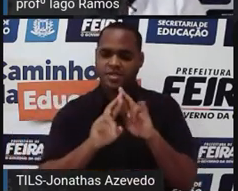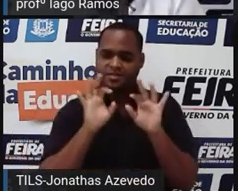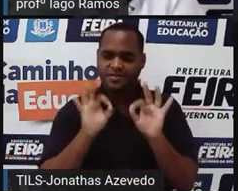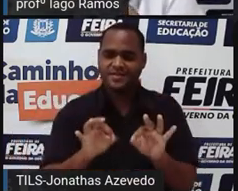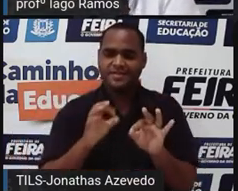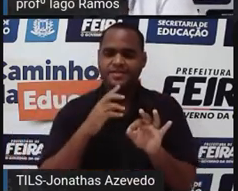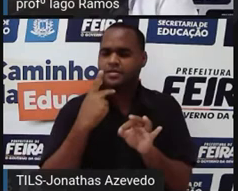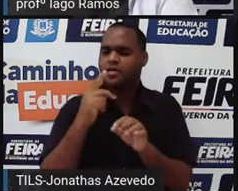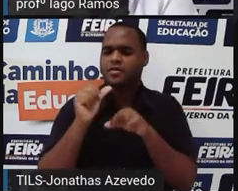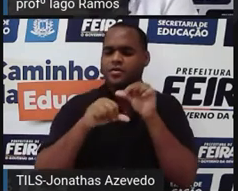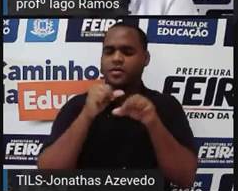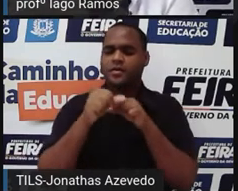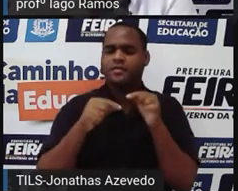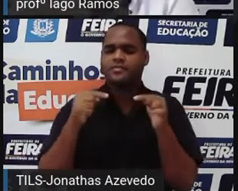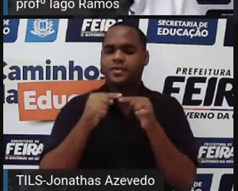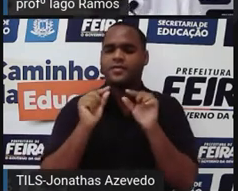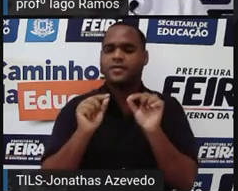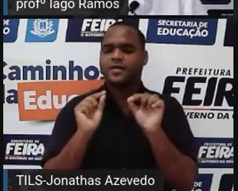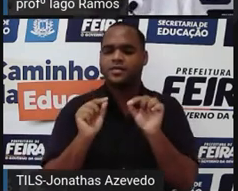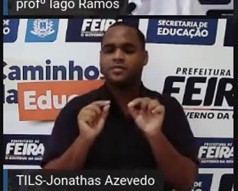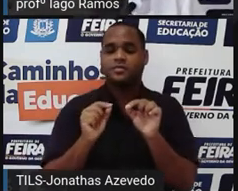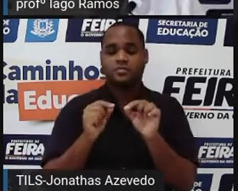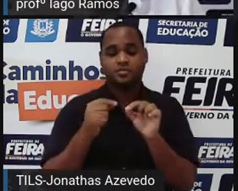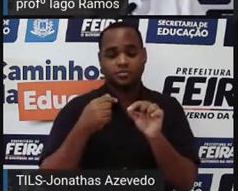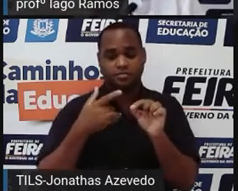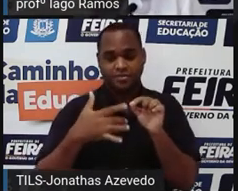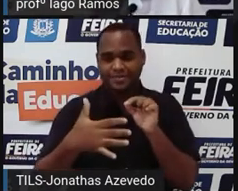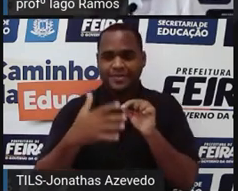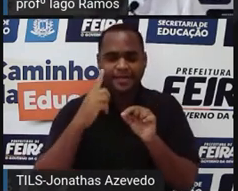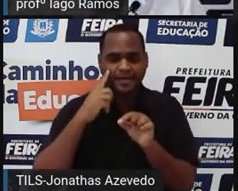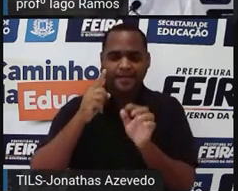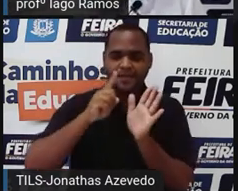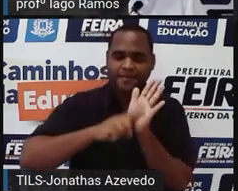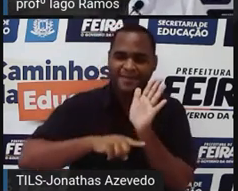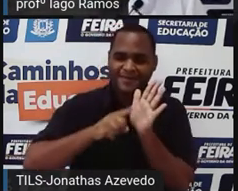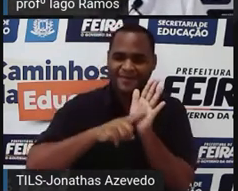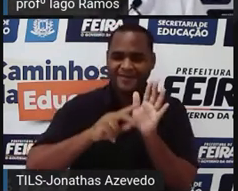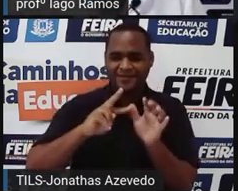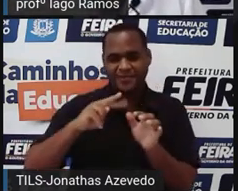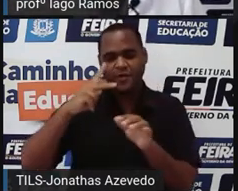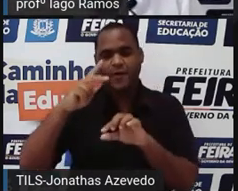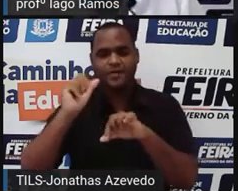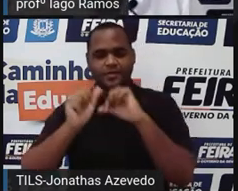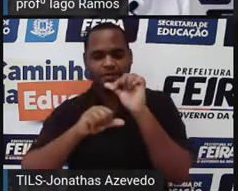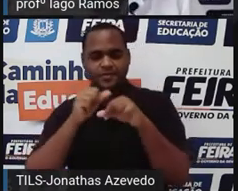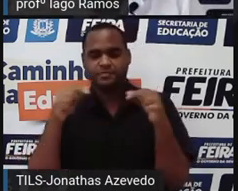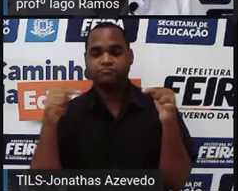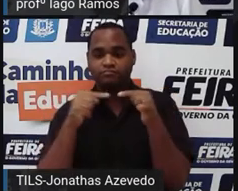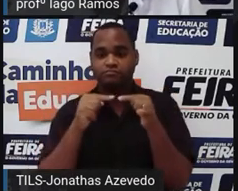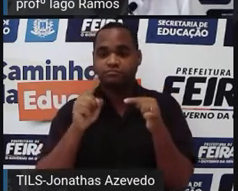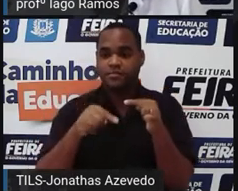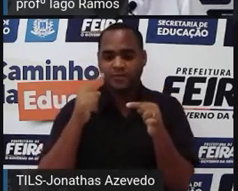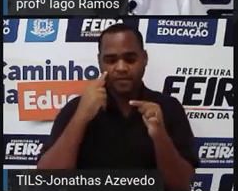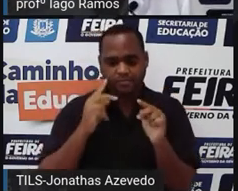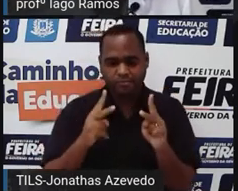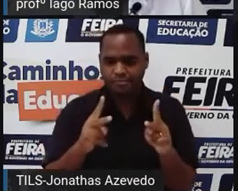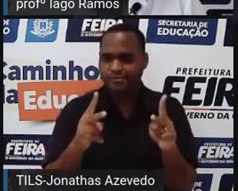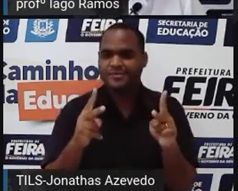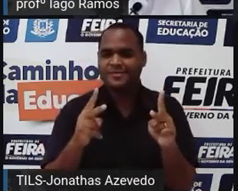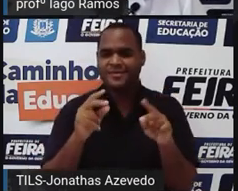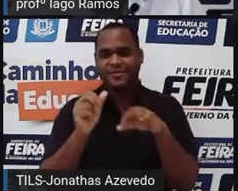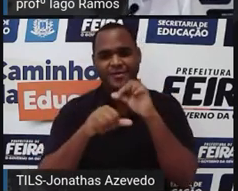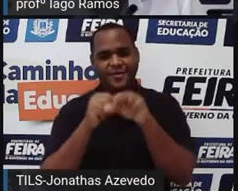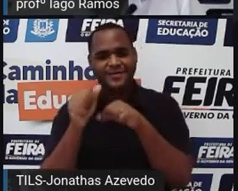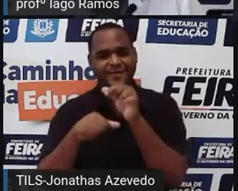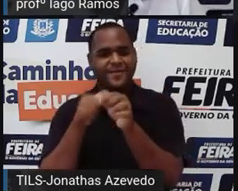e faz uma subtração, uma continha de menos nos expoentes. Depois disso, é só você calcular essa última potência.